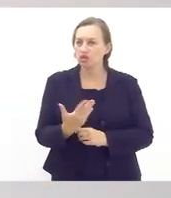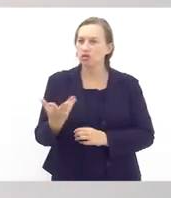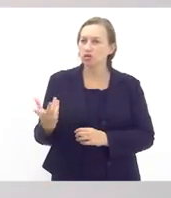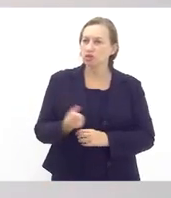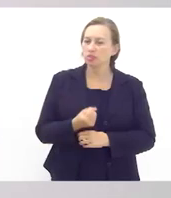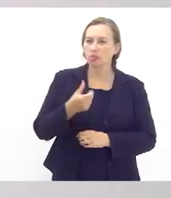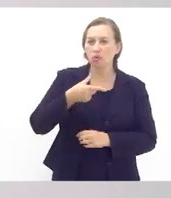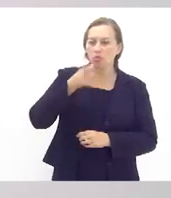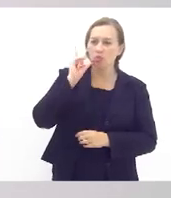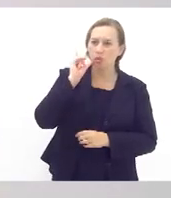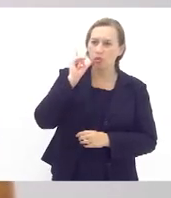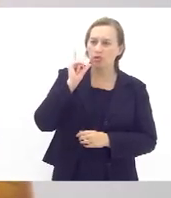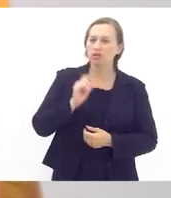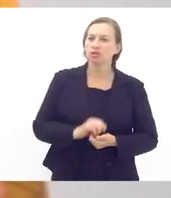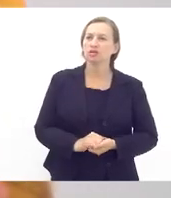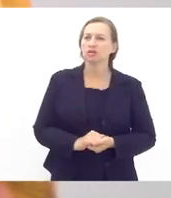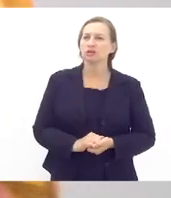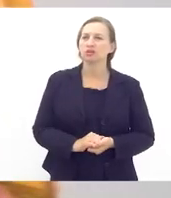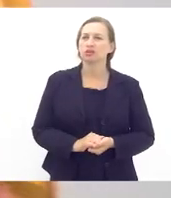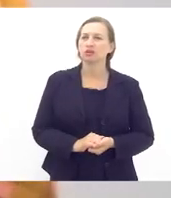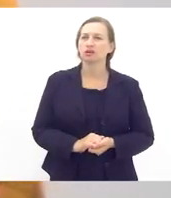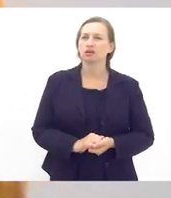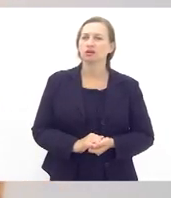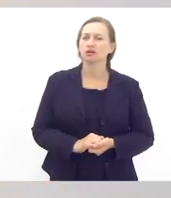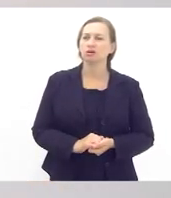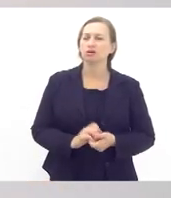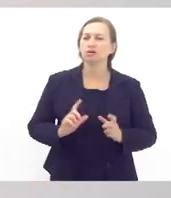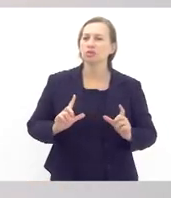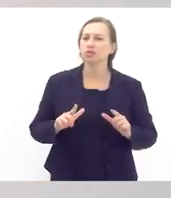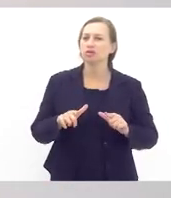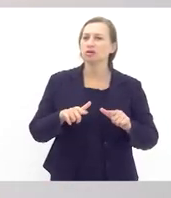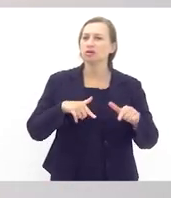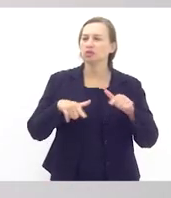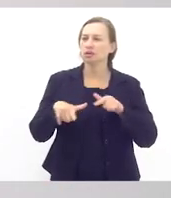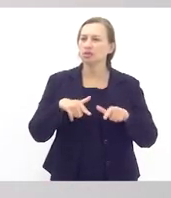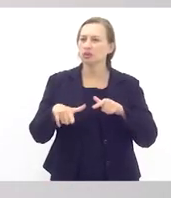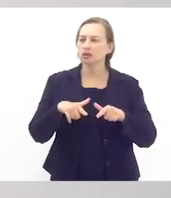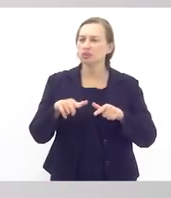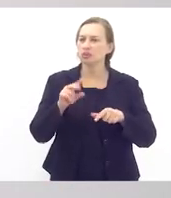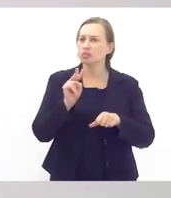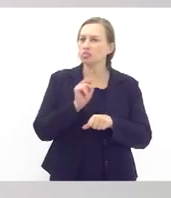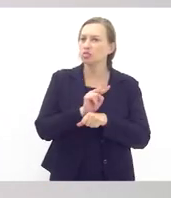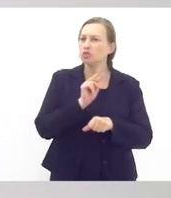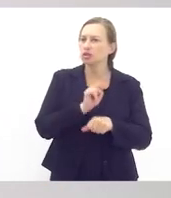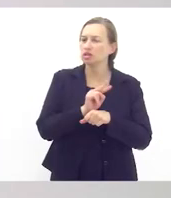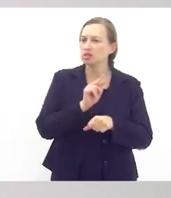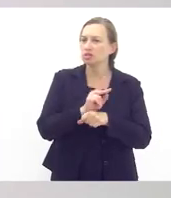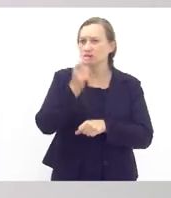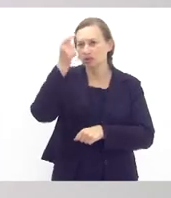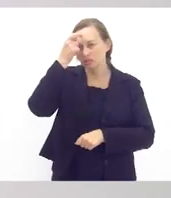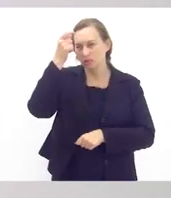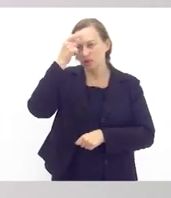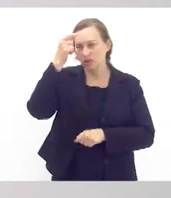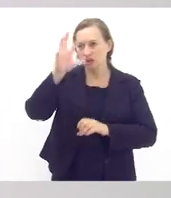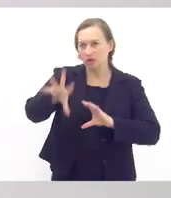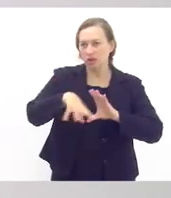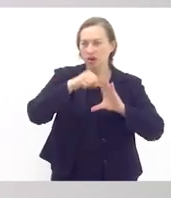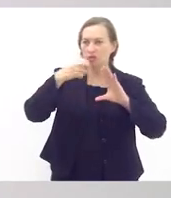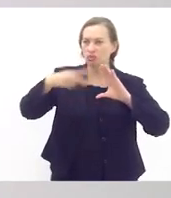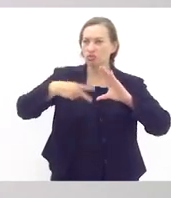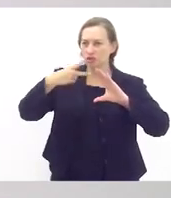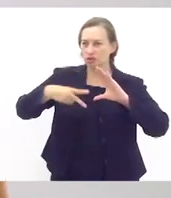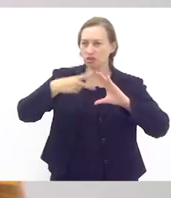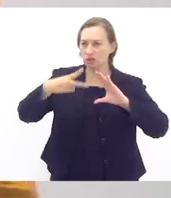recebemos ontem é de atuarmos na preservação da memória do audiovisual